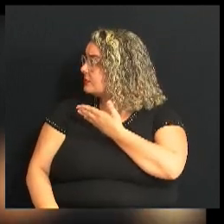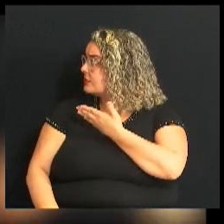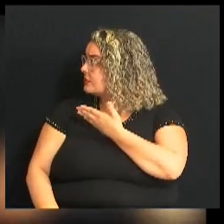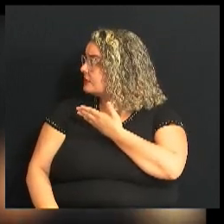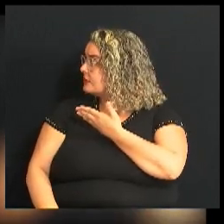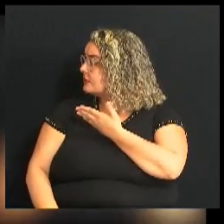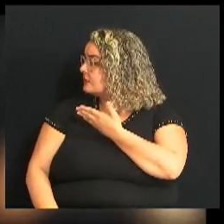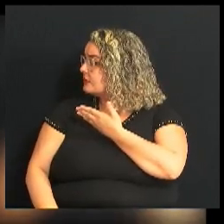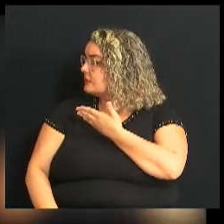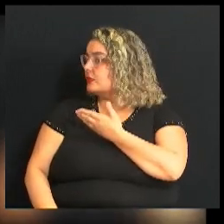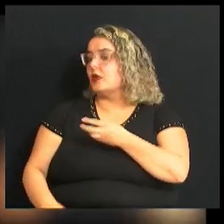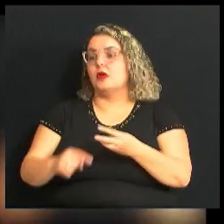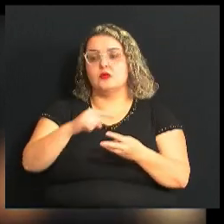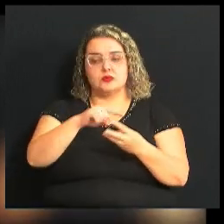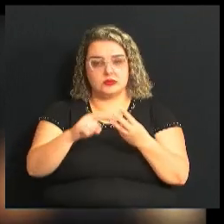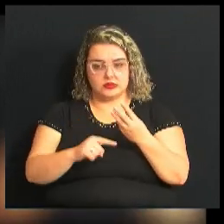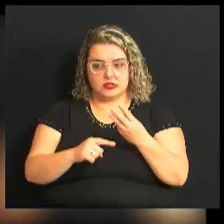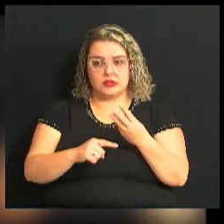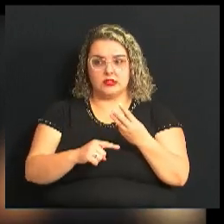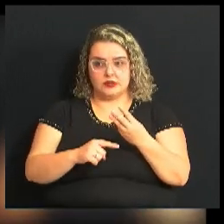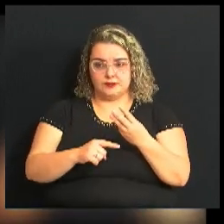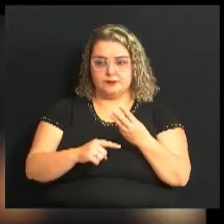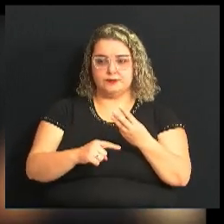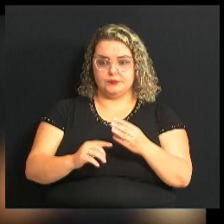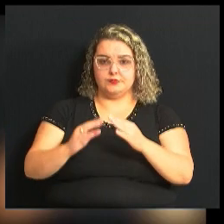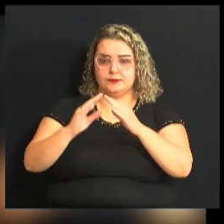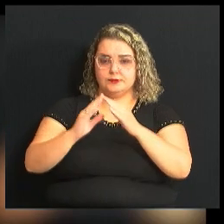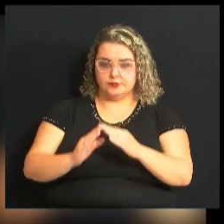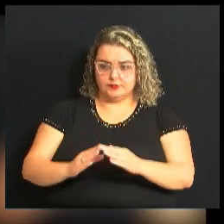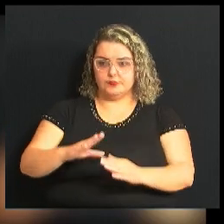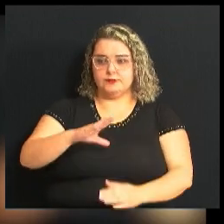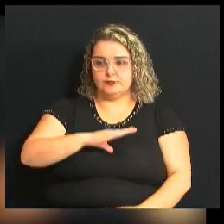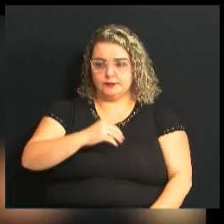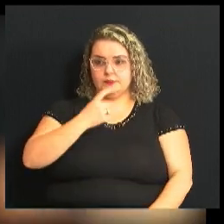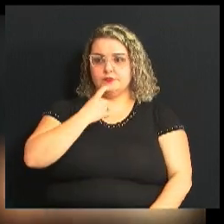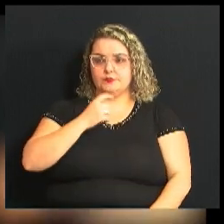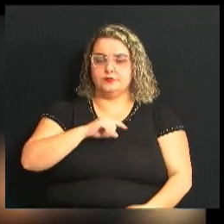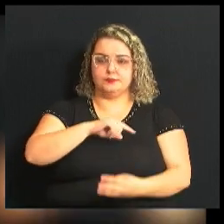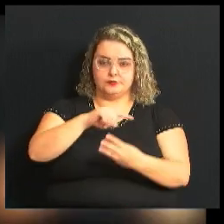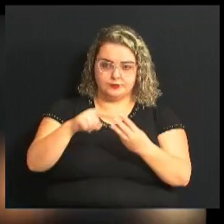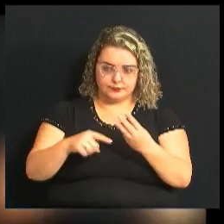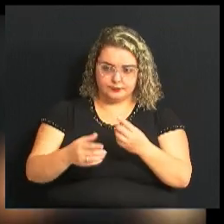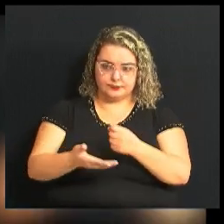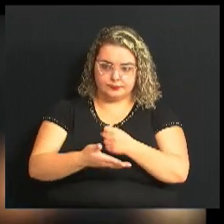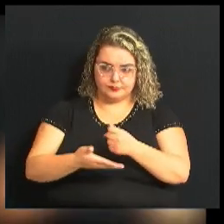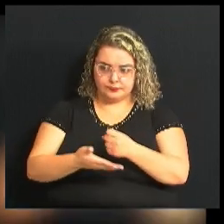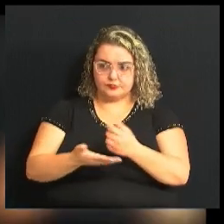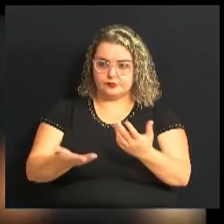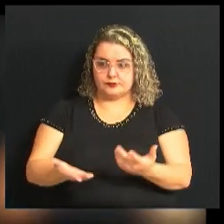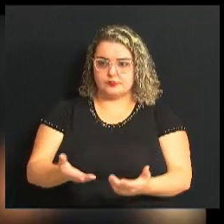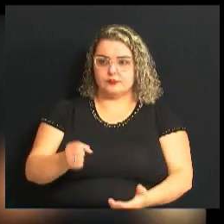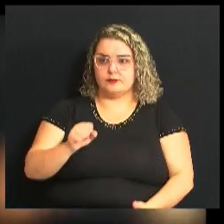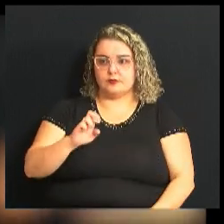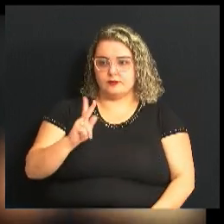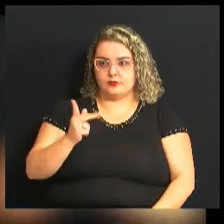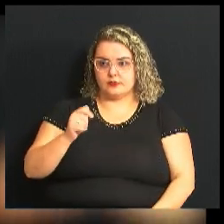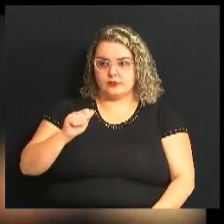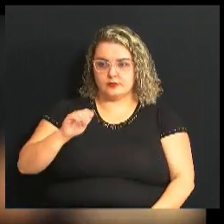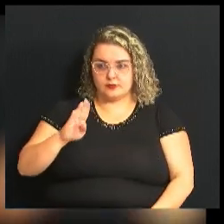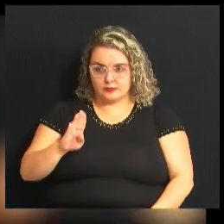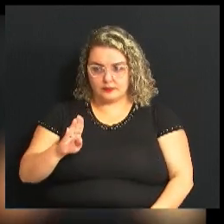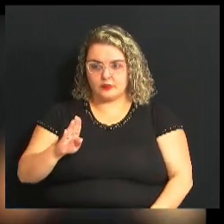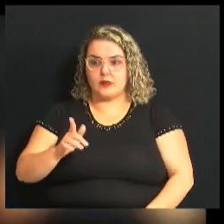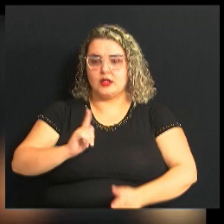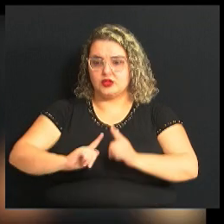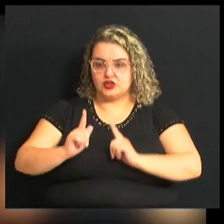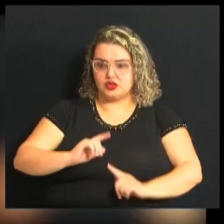Coab e Fundap. Então, o âmbito habitacional de Campinas é formado nesses três pilares. Tá? Então, a gente tem a SEAB no papel da gestão,